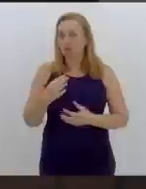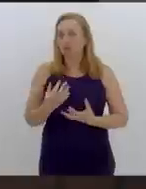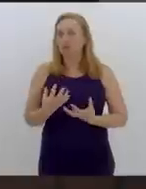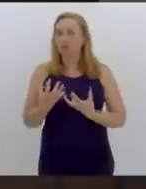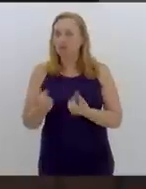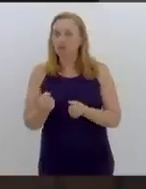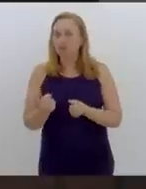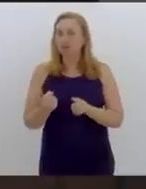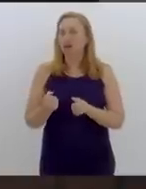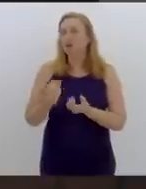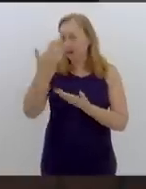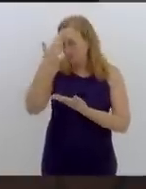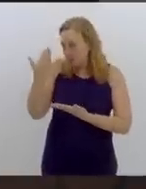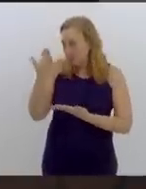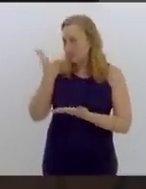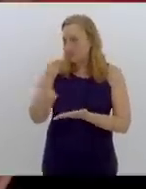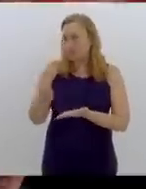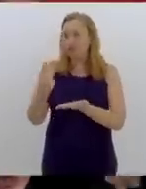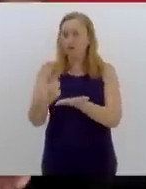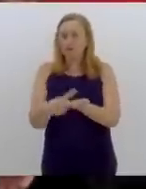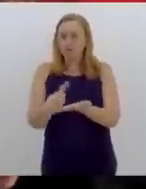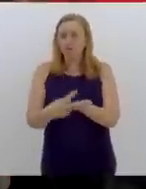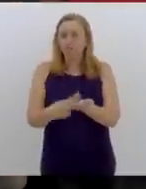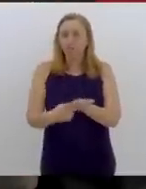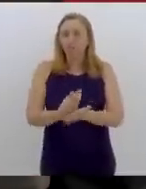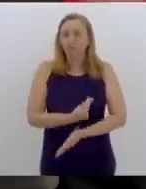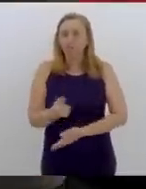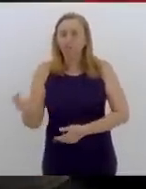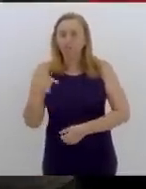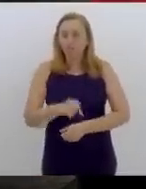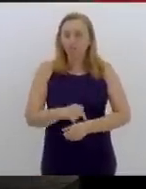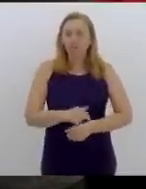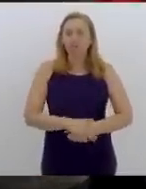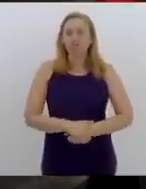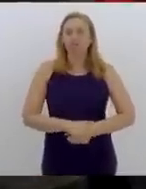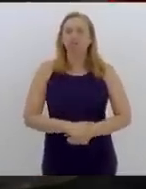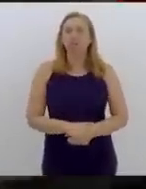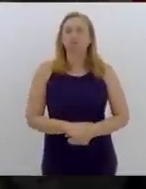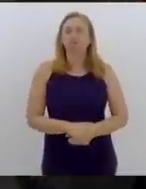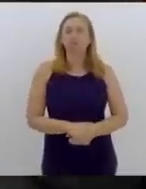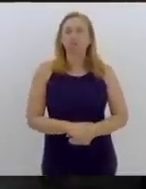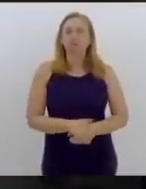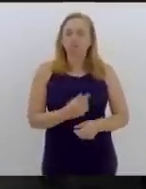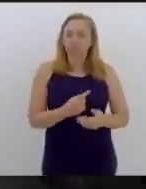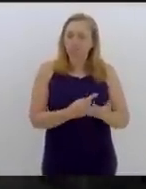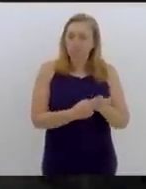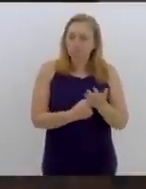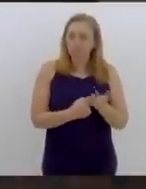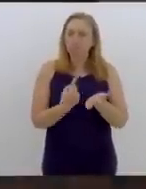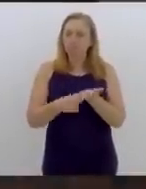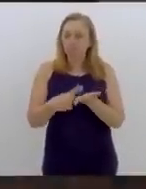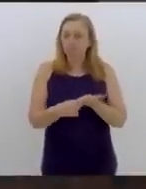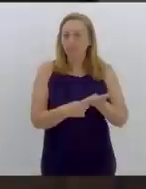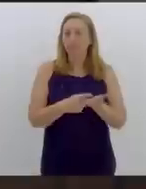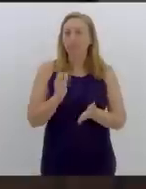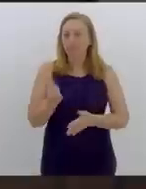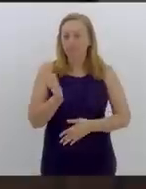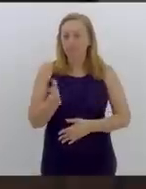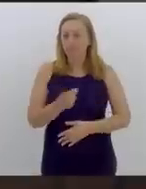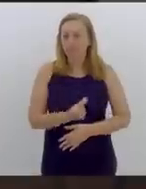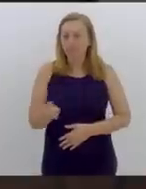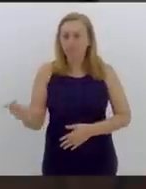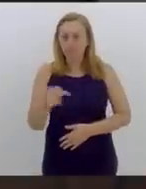nos atender eu agradeço já marcando aqui Se pudermos sair daqui já sua ajuda na agenda então nós vamos sair com já então